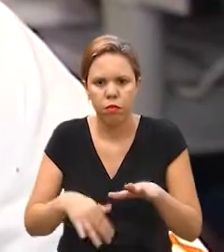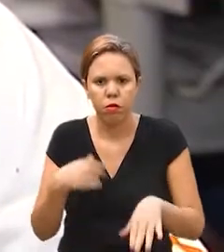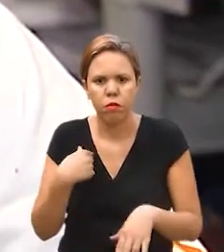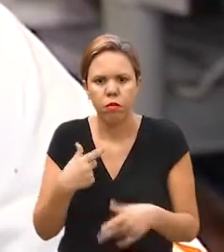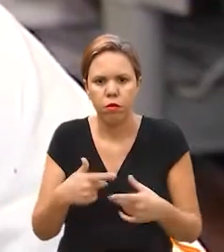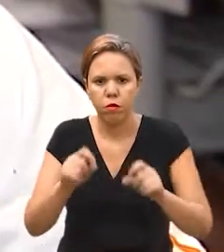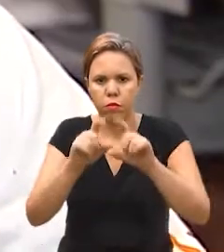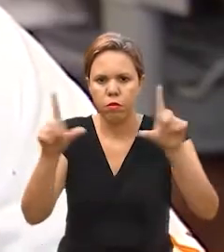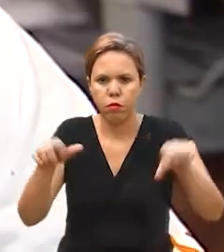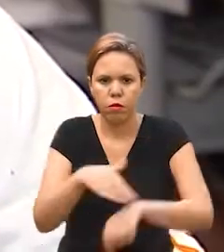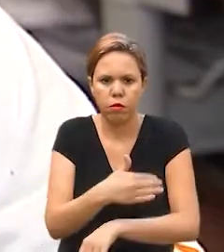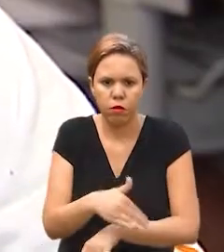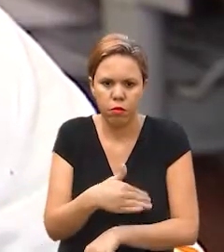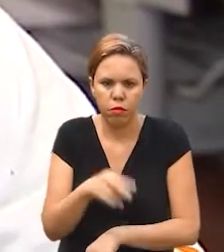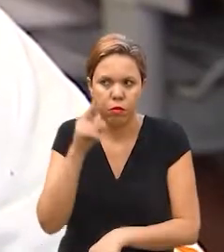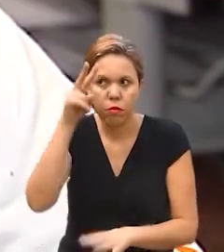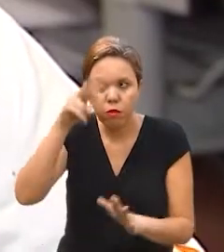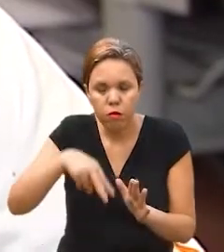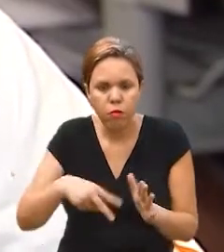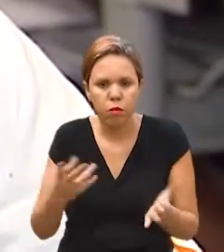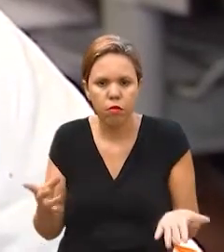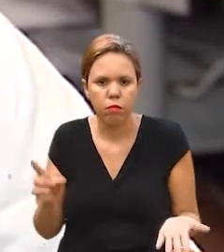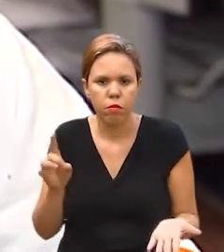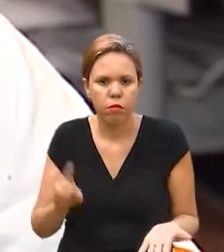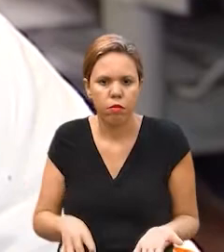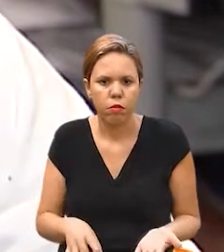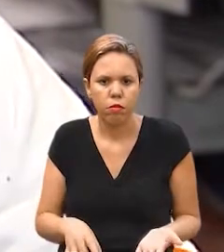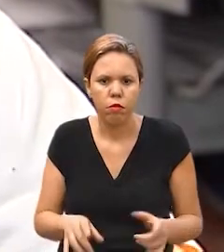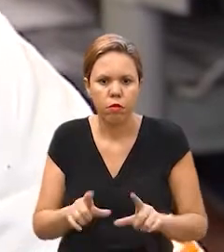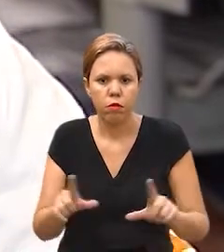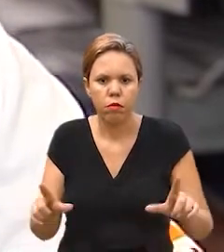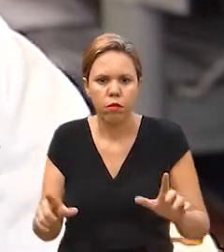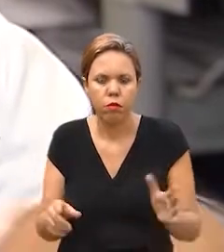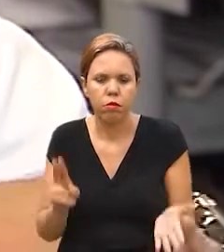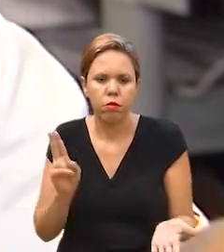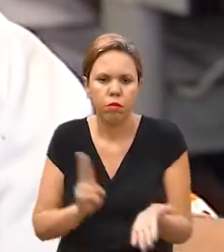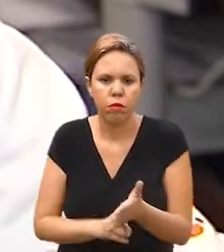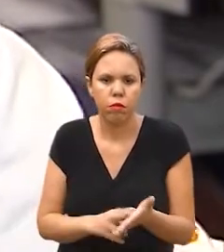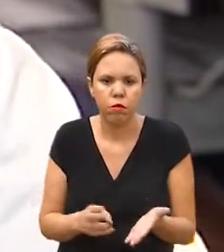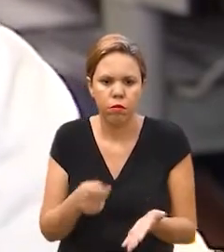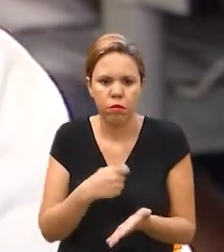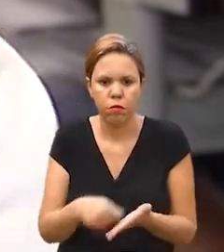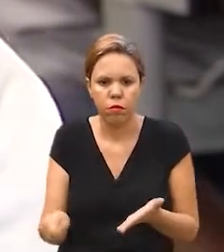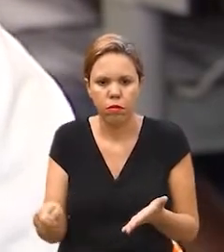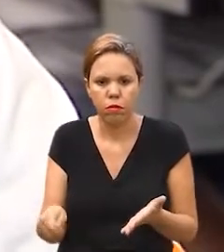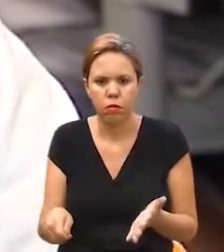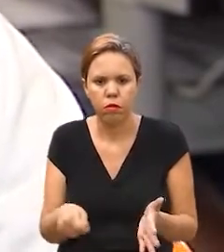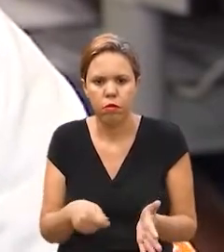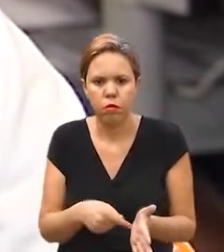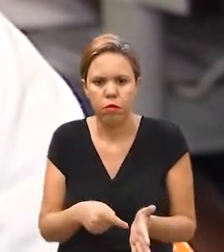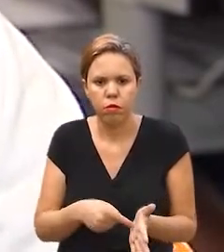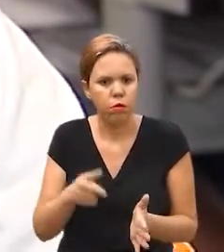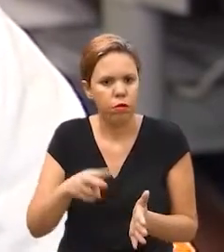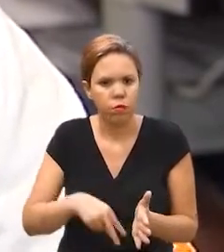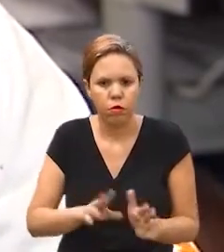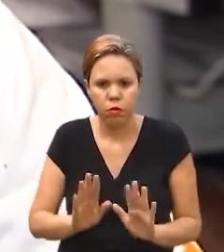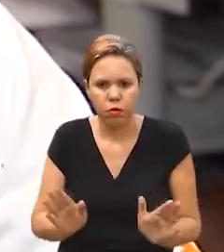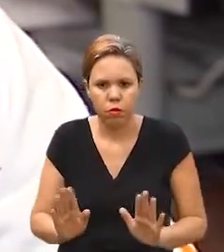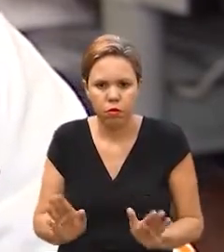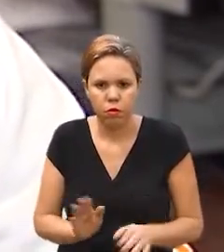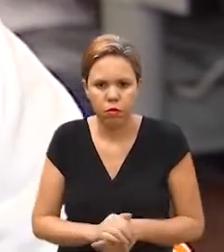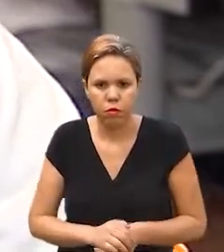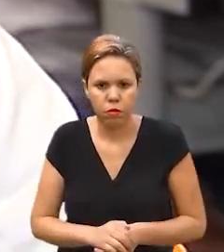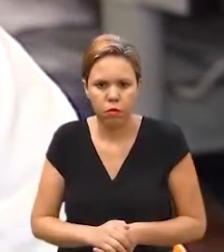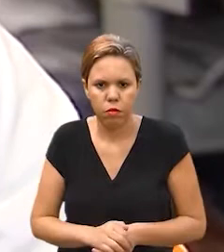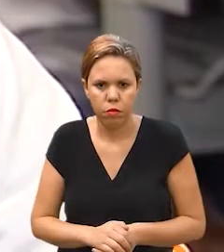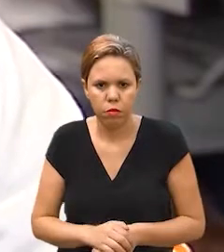aprendi na rua, lendo. Só se me desse uma carta escrita à mão que eu não ia ler. Eu não lia não. Esse